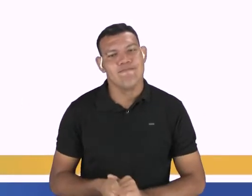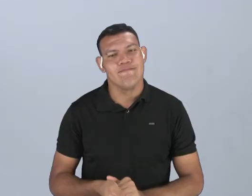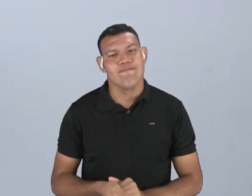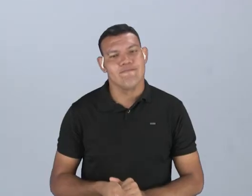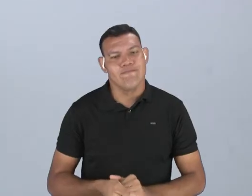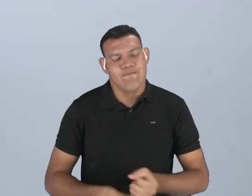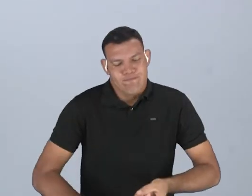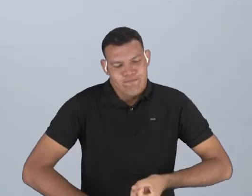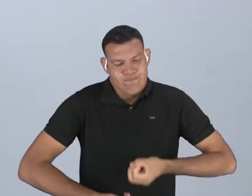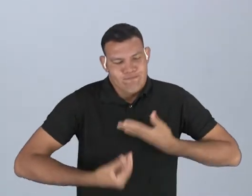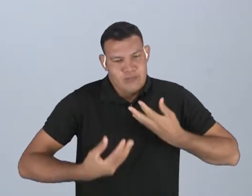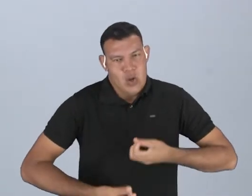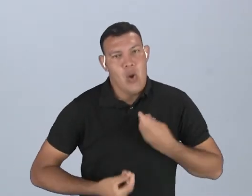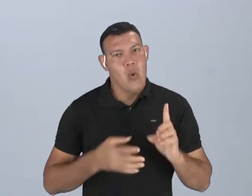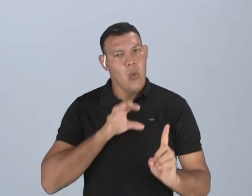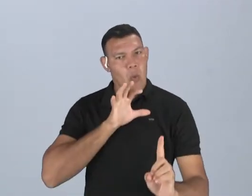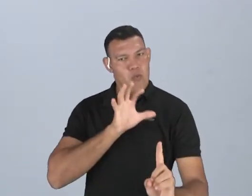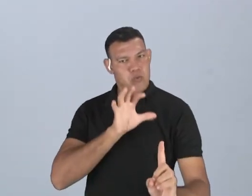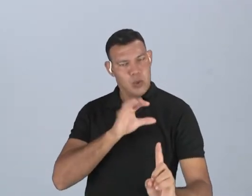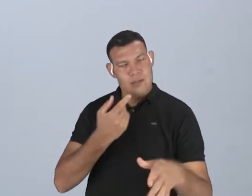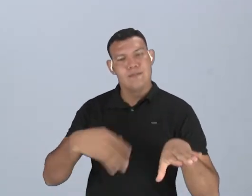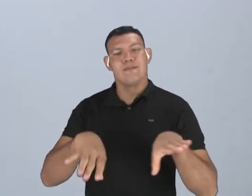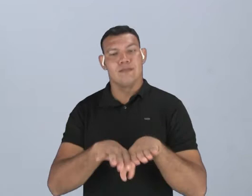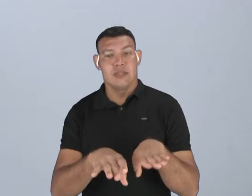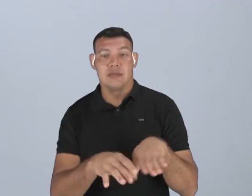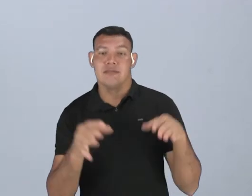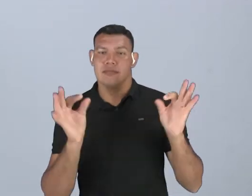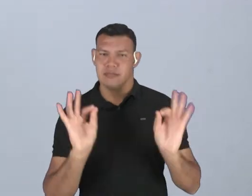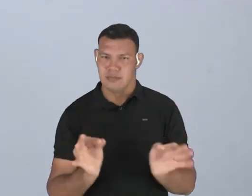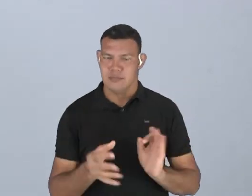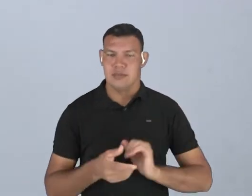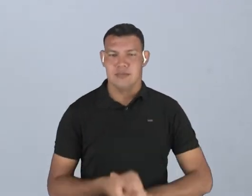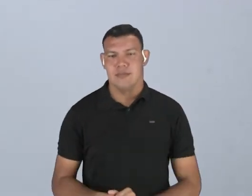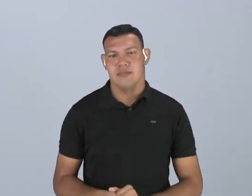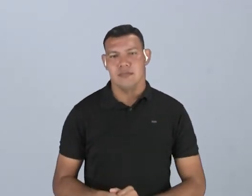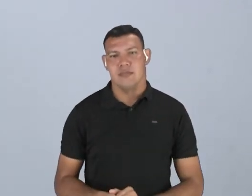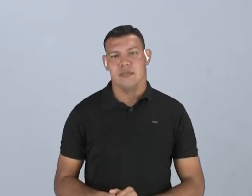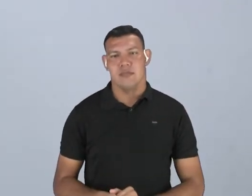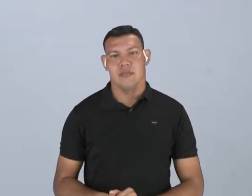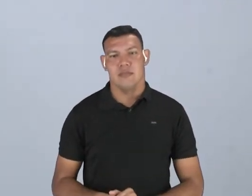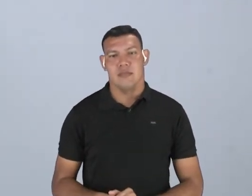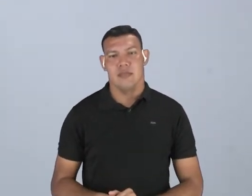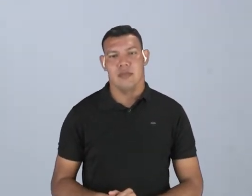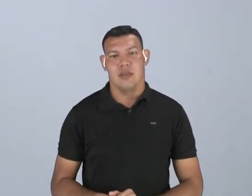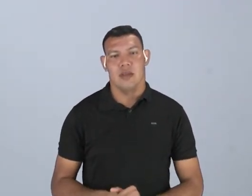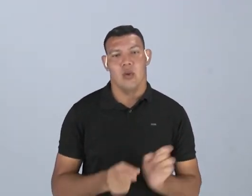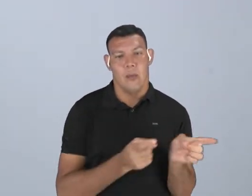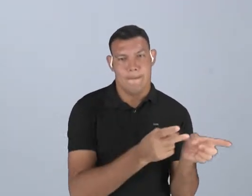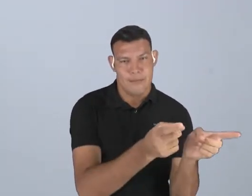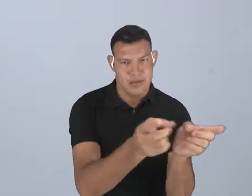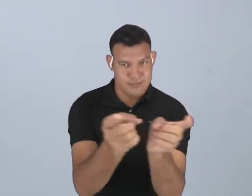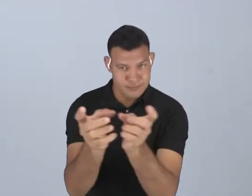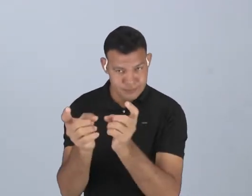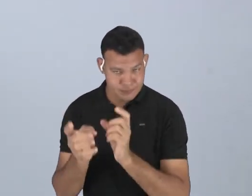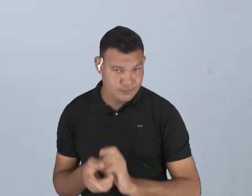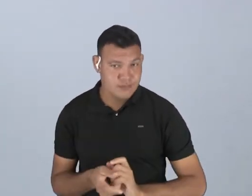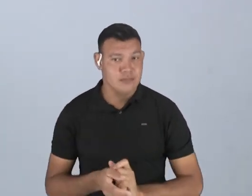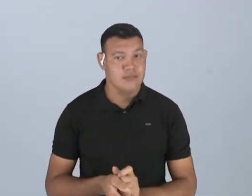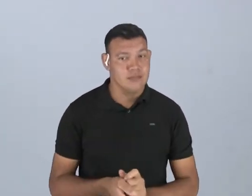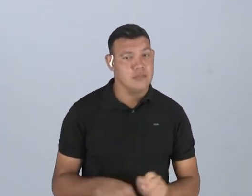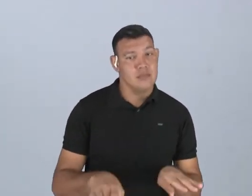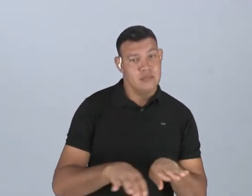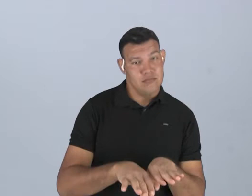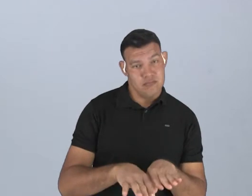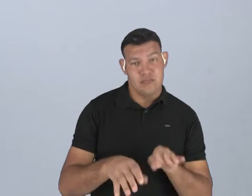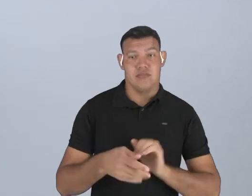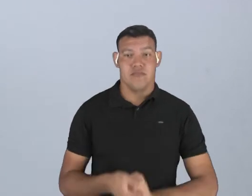ou influenciam. Então, certamente, no comércio, né, e também talvez